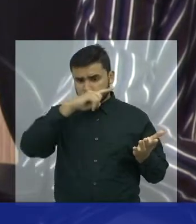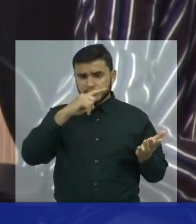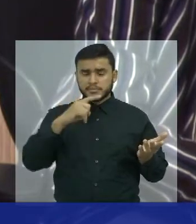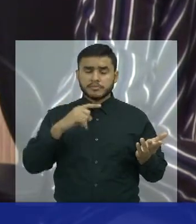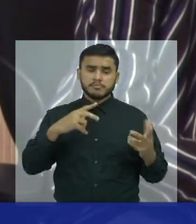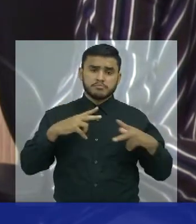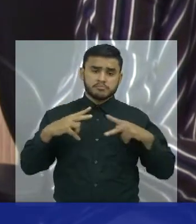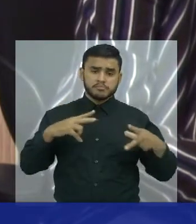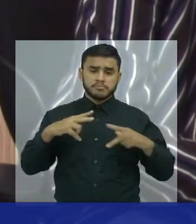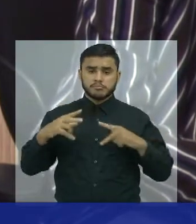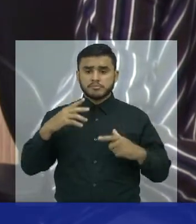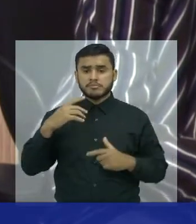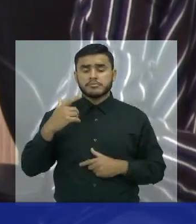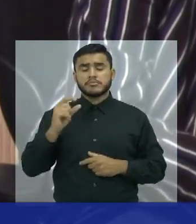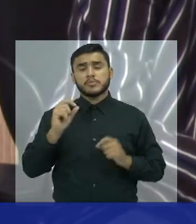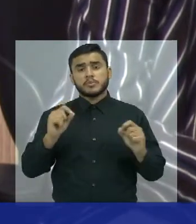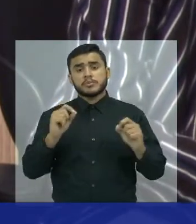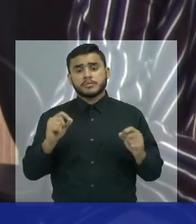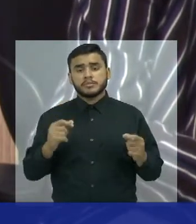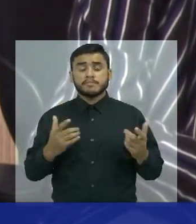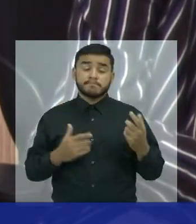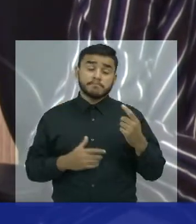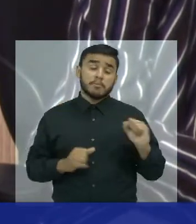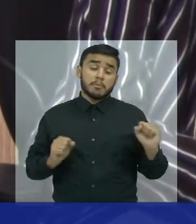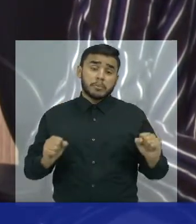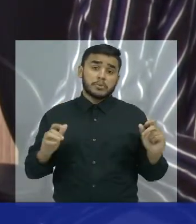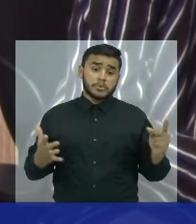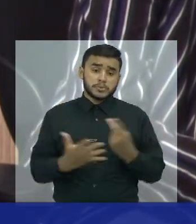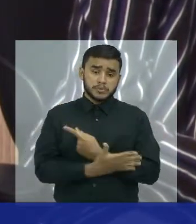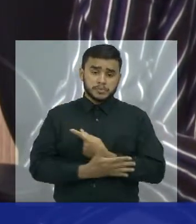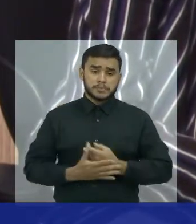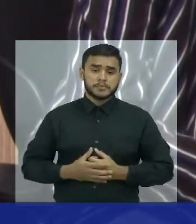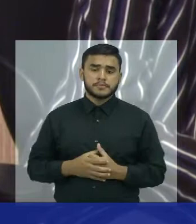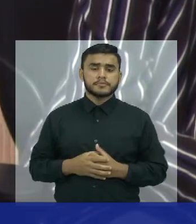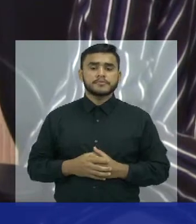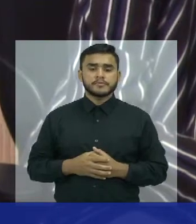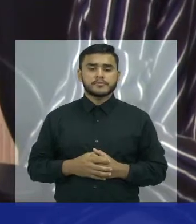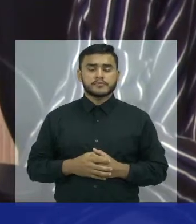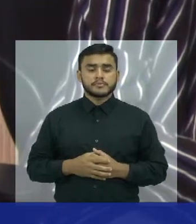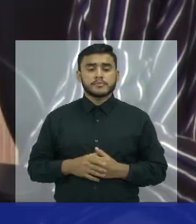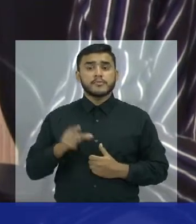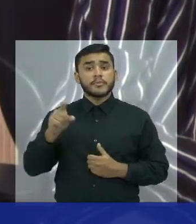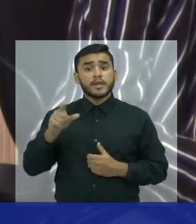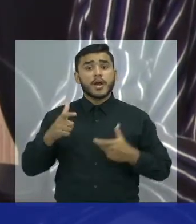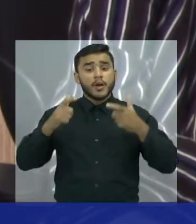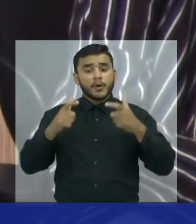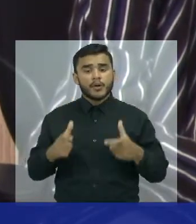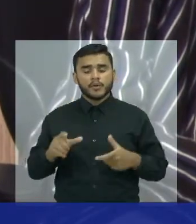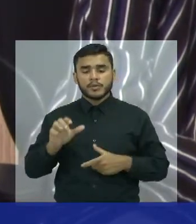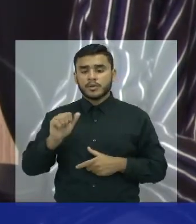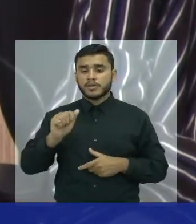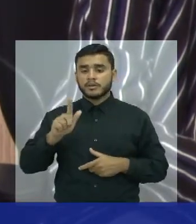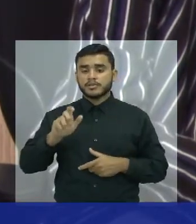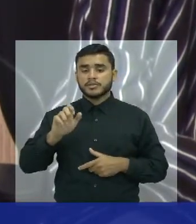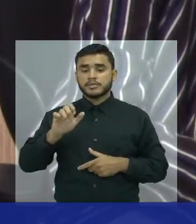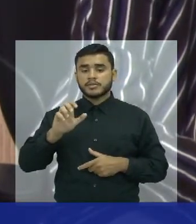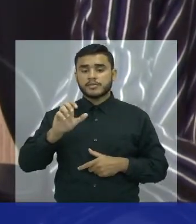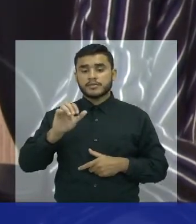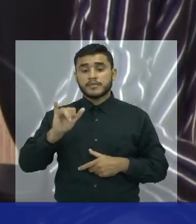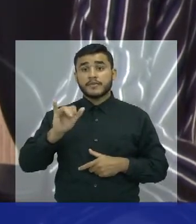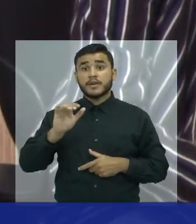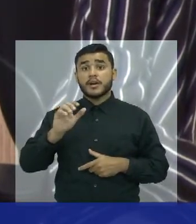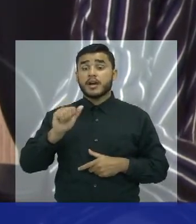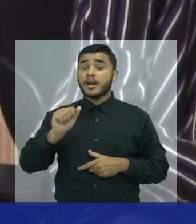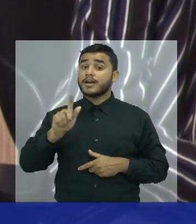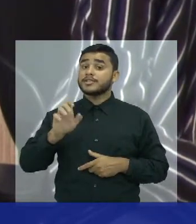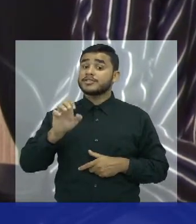senhor falou, e isso é reparado, porque a AGFIS, ela tem lá na sua estrutura uma corregedoria e tem a ouvidoria.